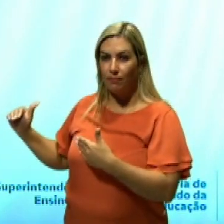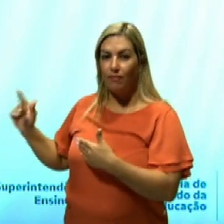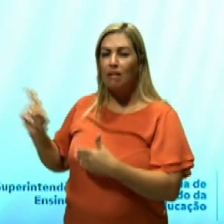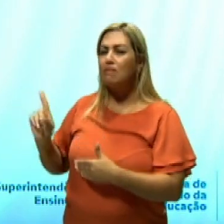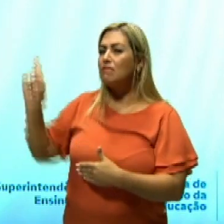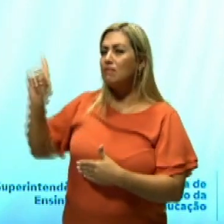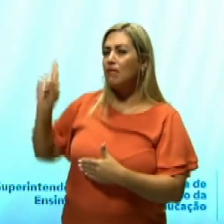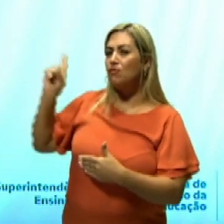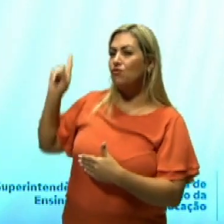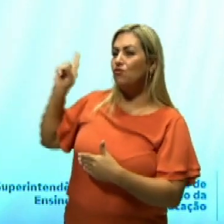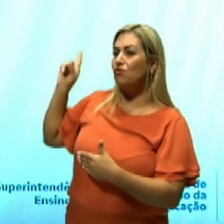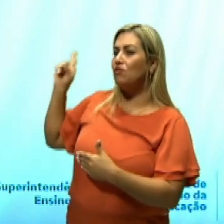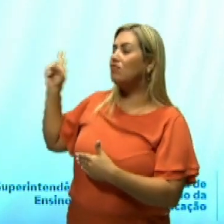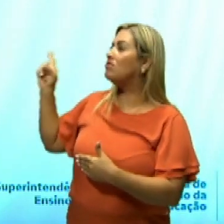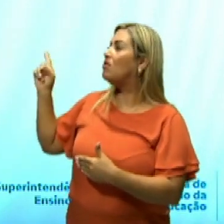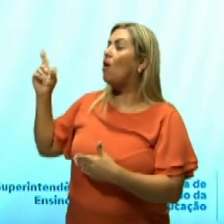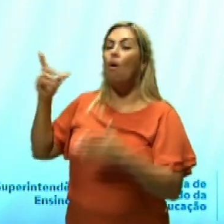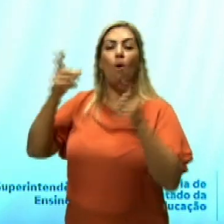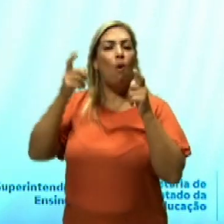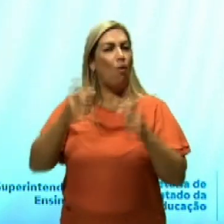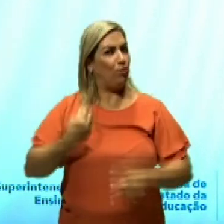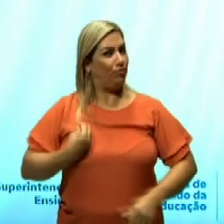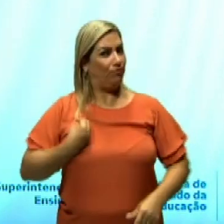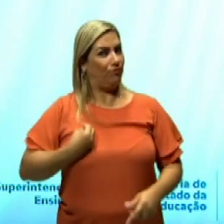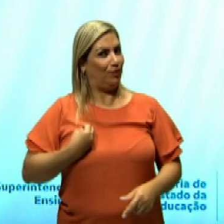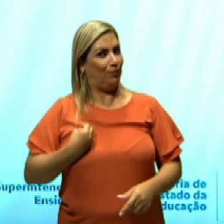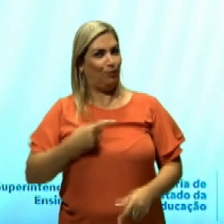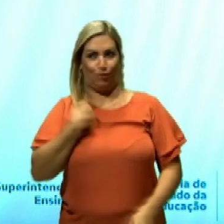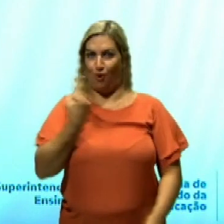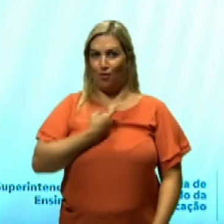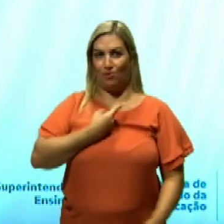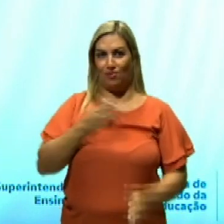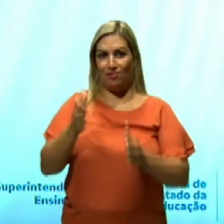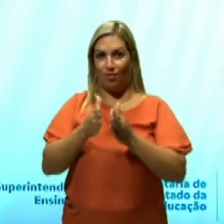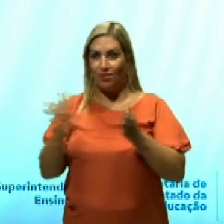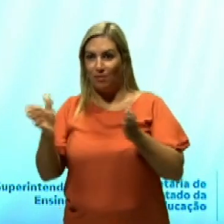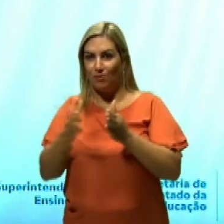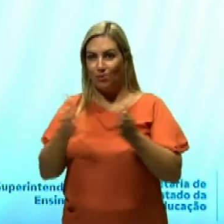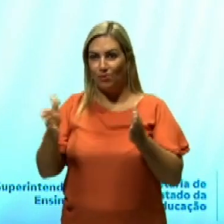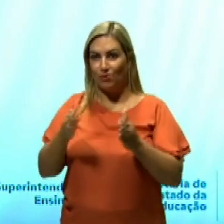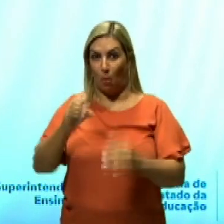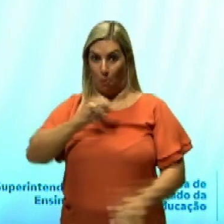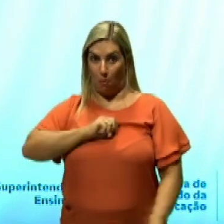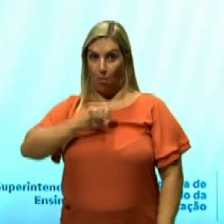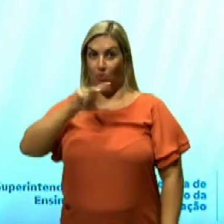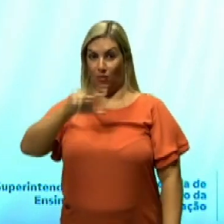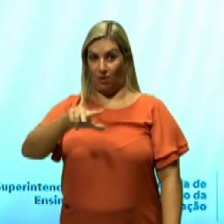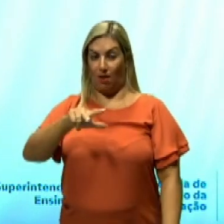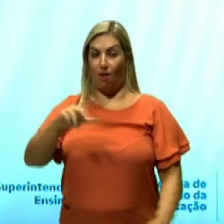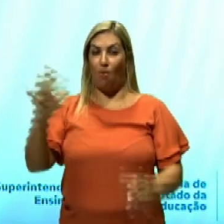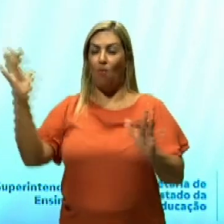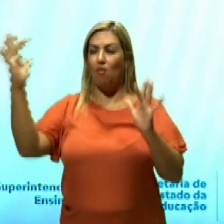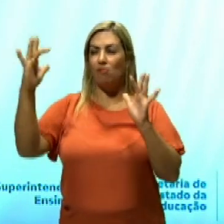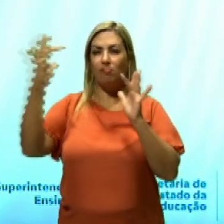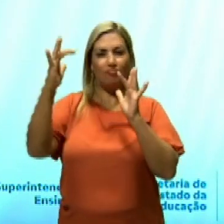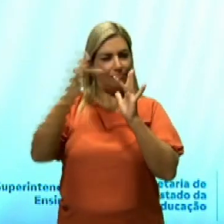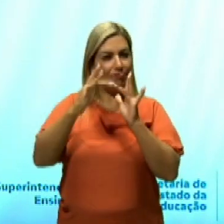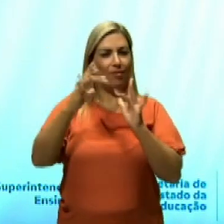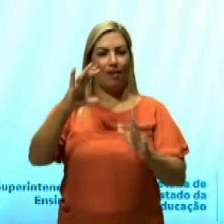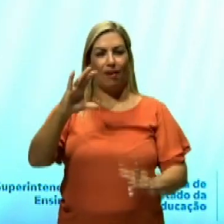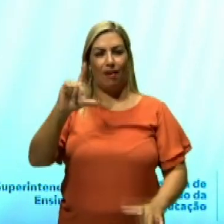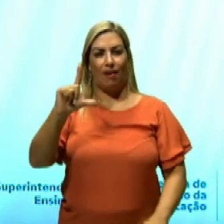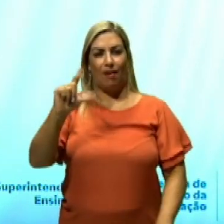onde nós estamos dani nós estamos então na faixa de portugal nós vamos estar aí no classicismo